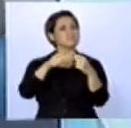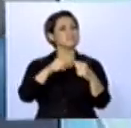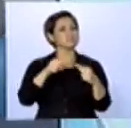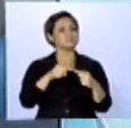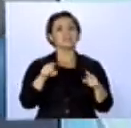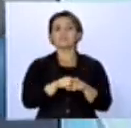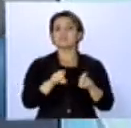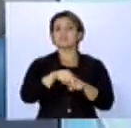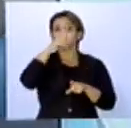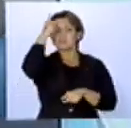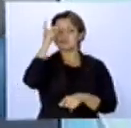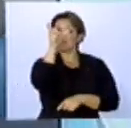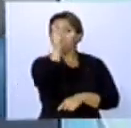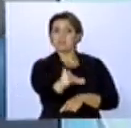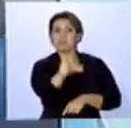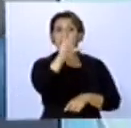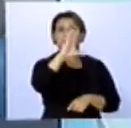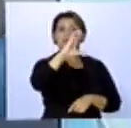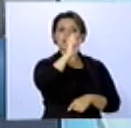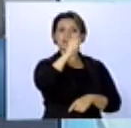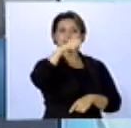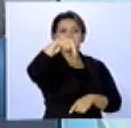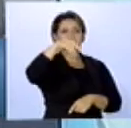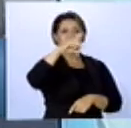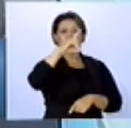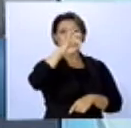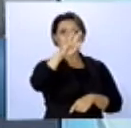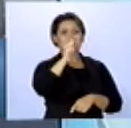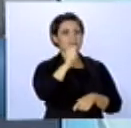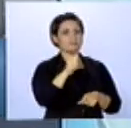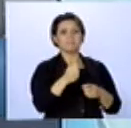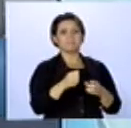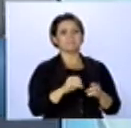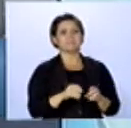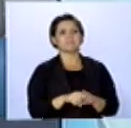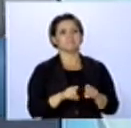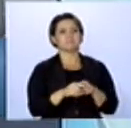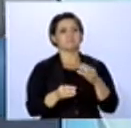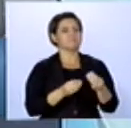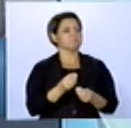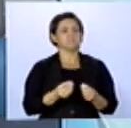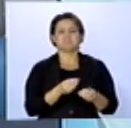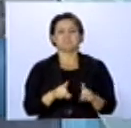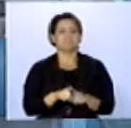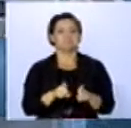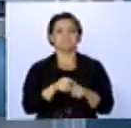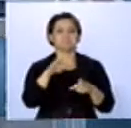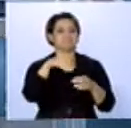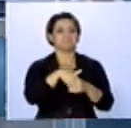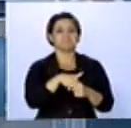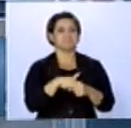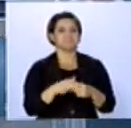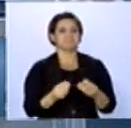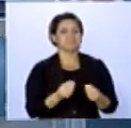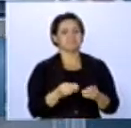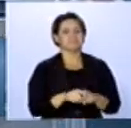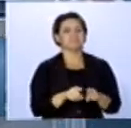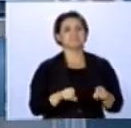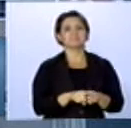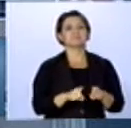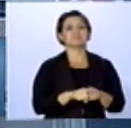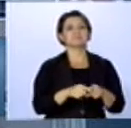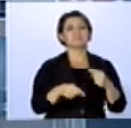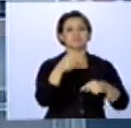investe o dinheiro que arrecada por fortalecimento do debate pelo contrário o que ele busca votos ainda que em detrimento